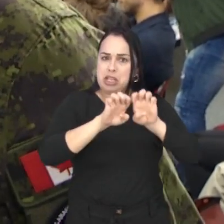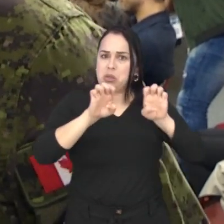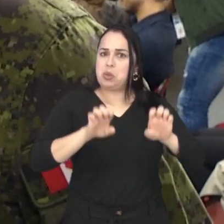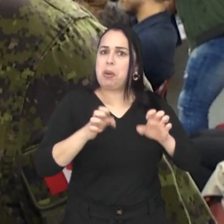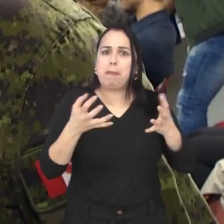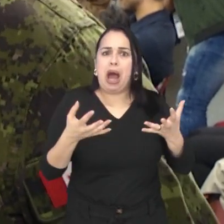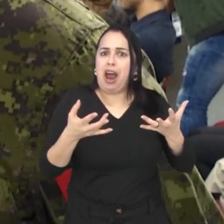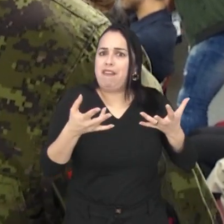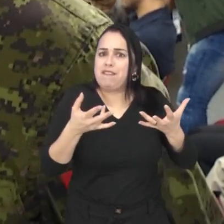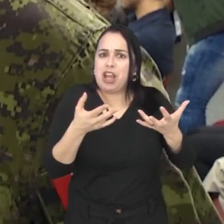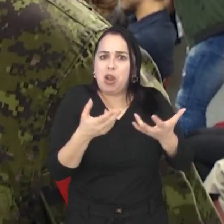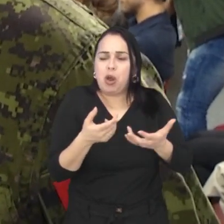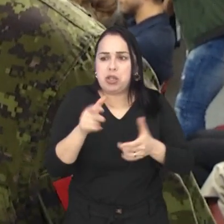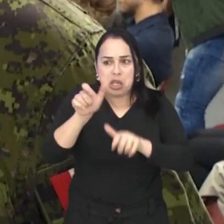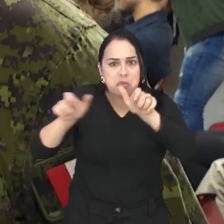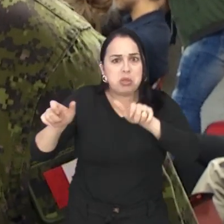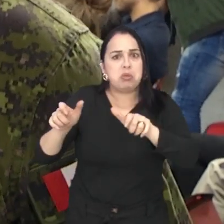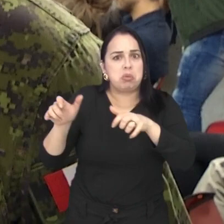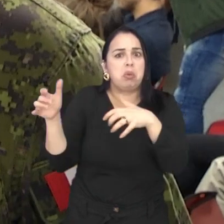software